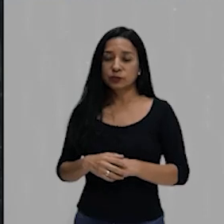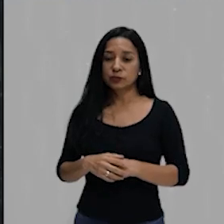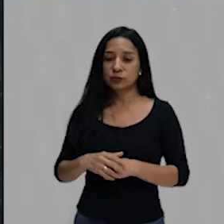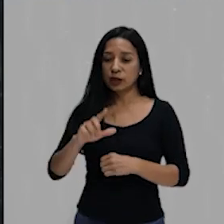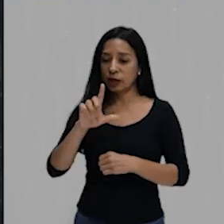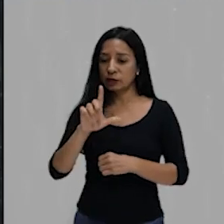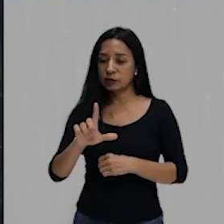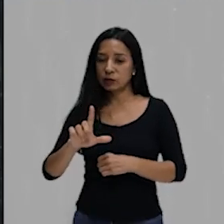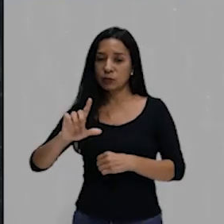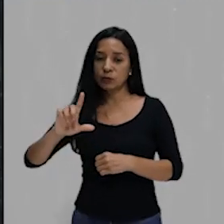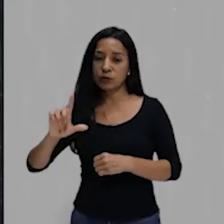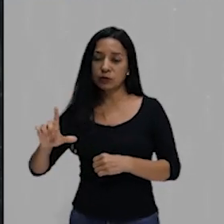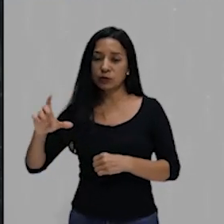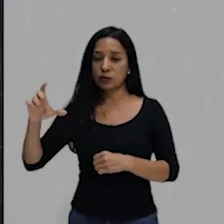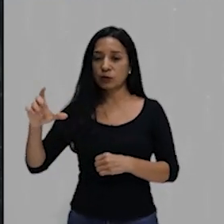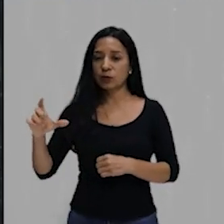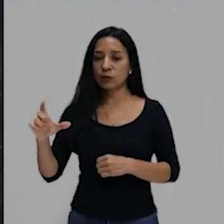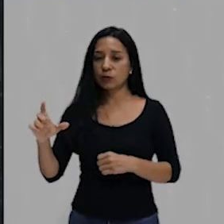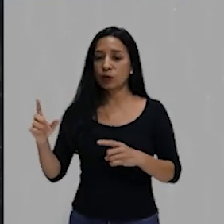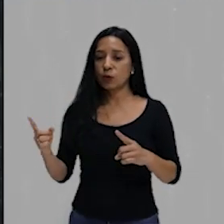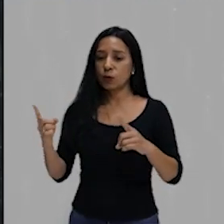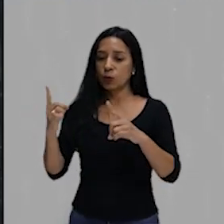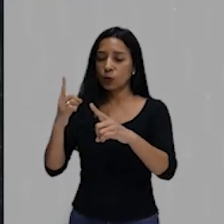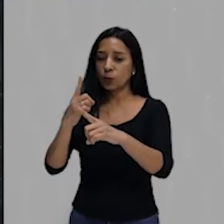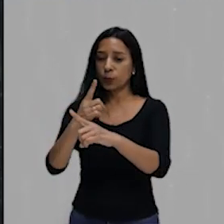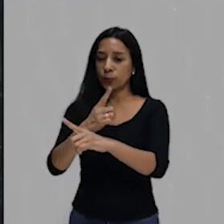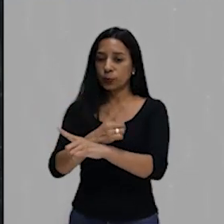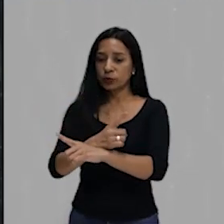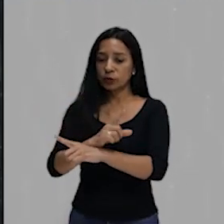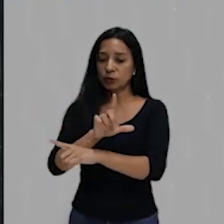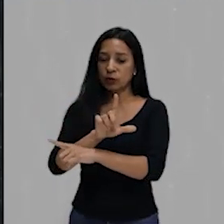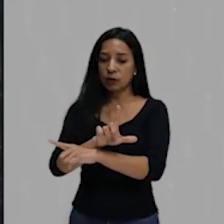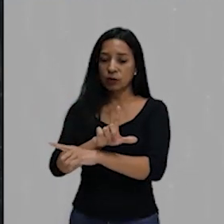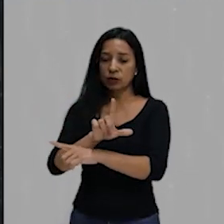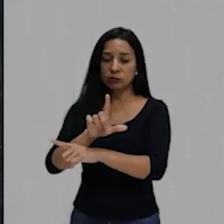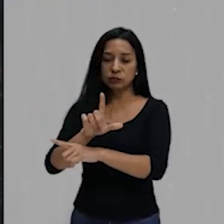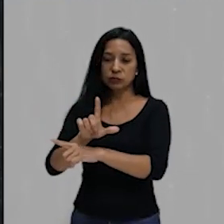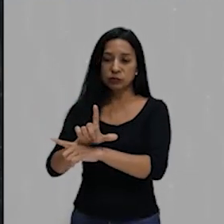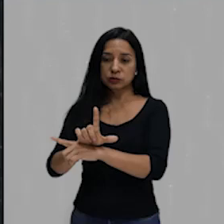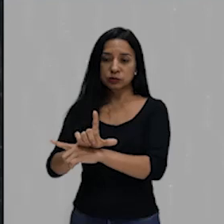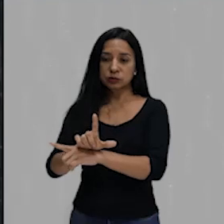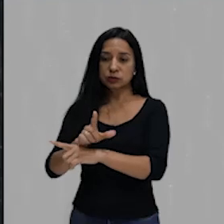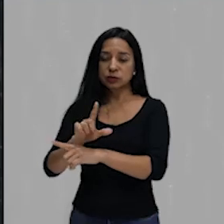Lzão, Lzão, cruzando com Lzinho, Lzinho, vai gerar